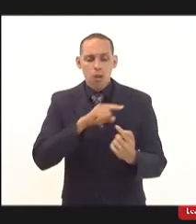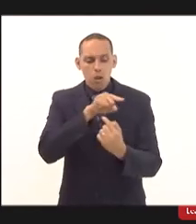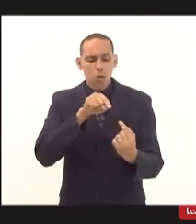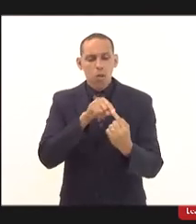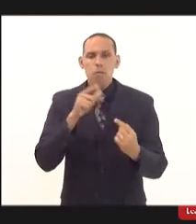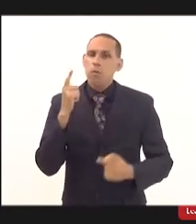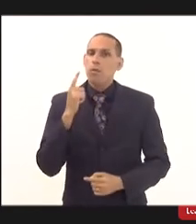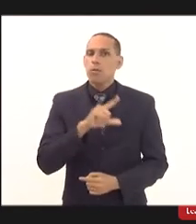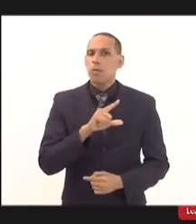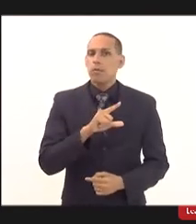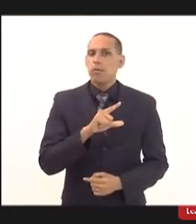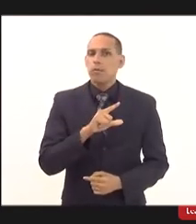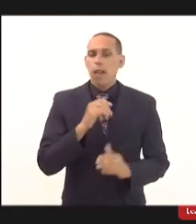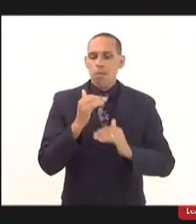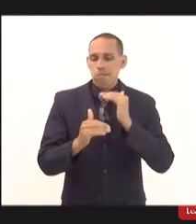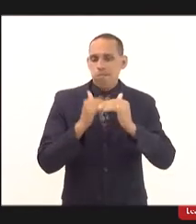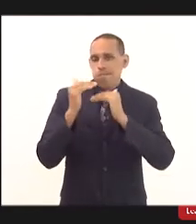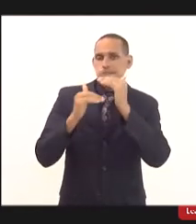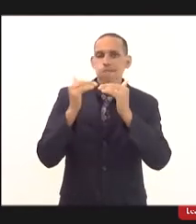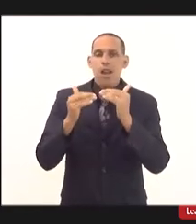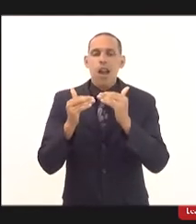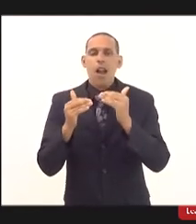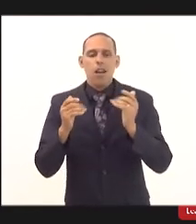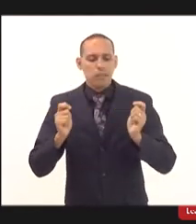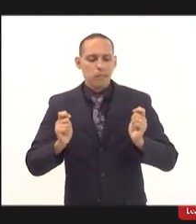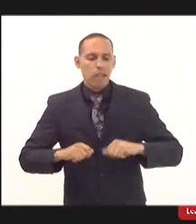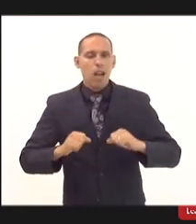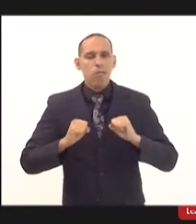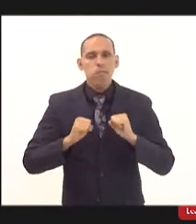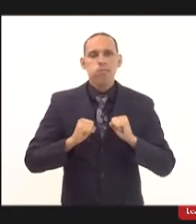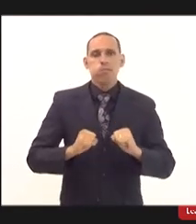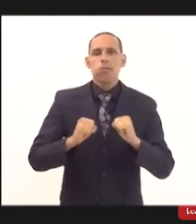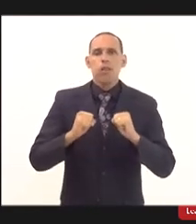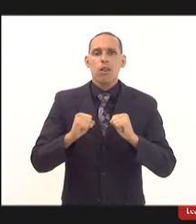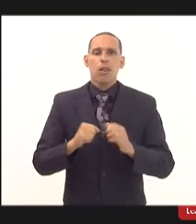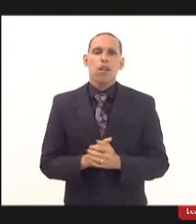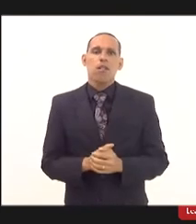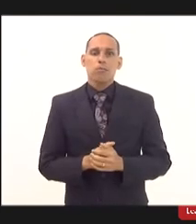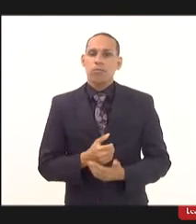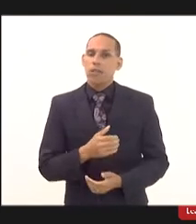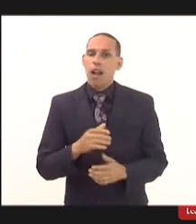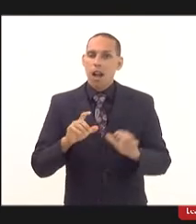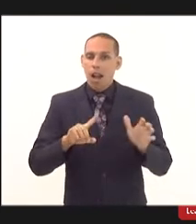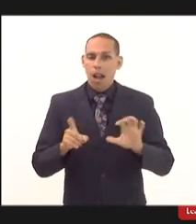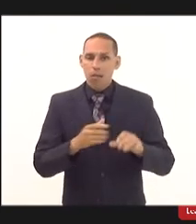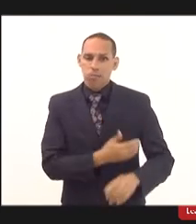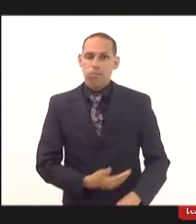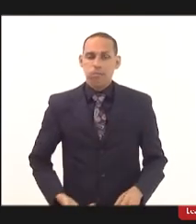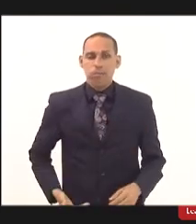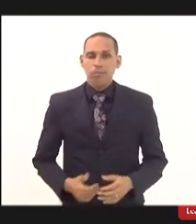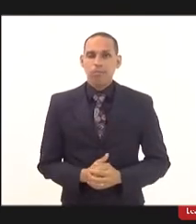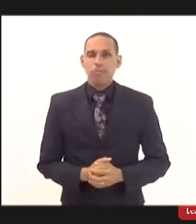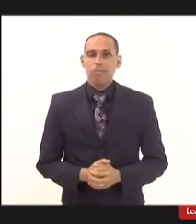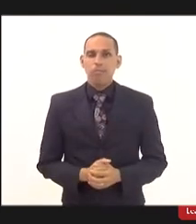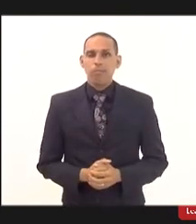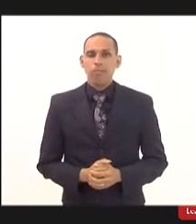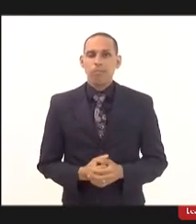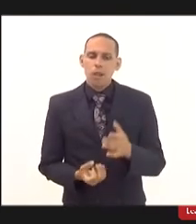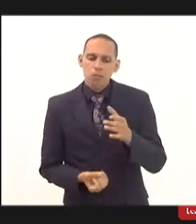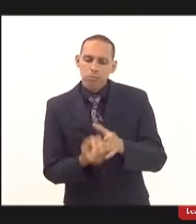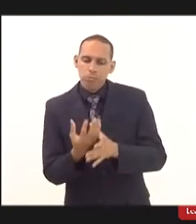e desenvolvo o seu potencial de rádios públicas elas